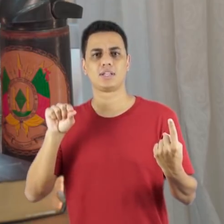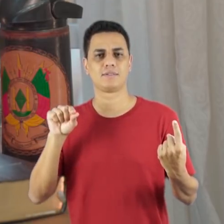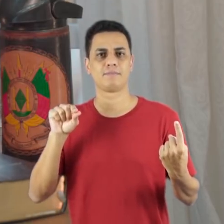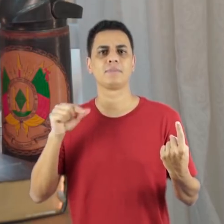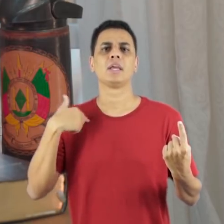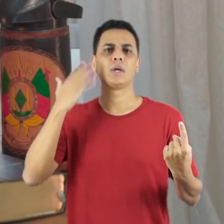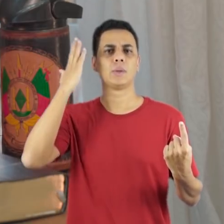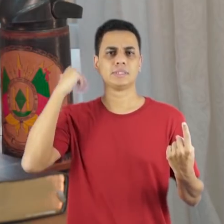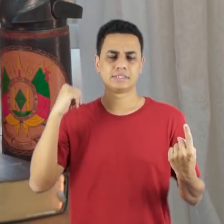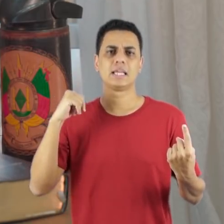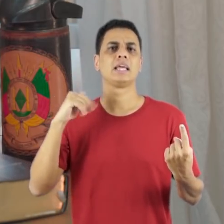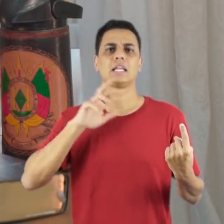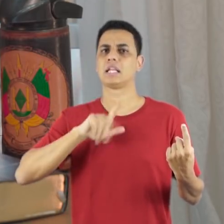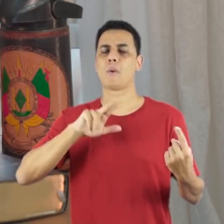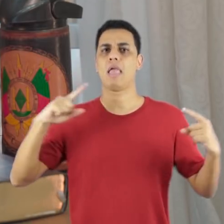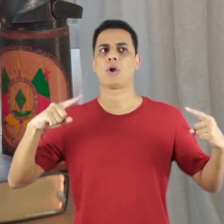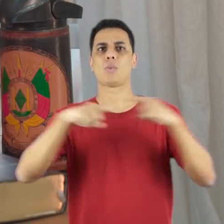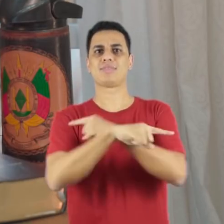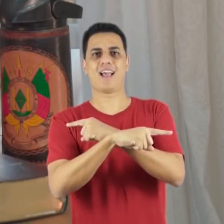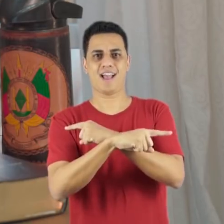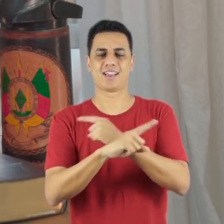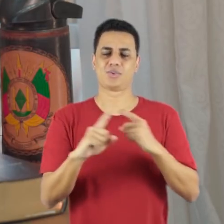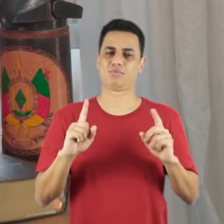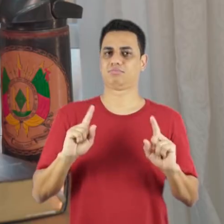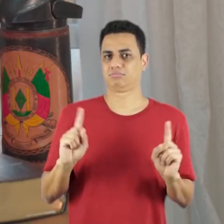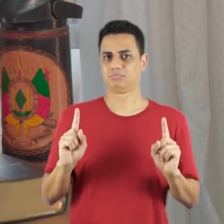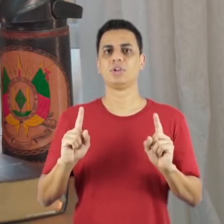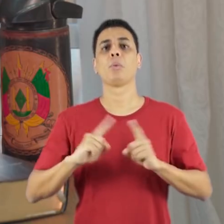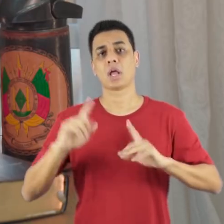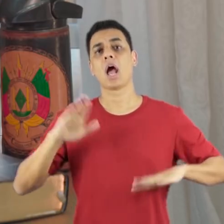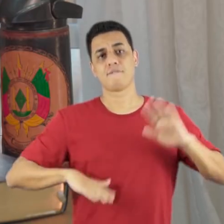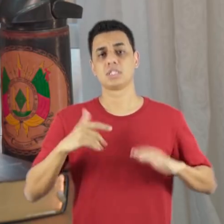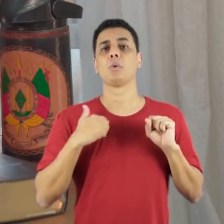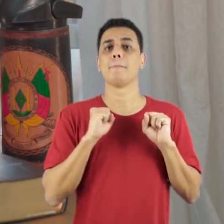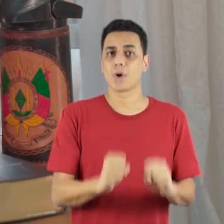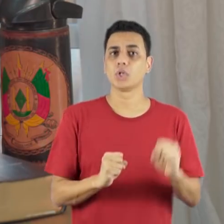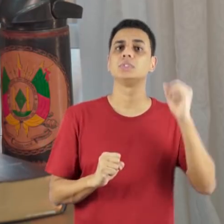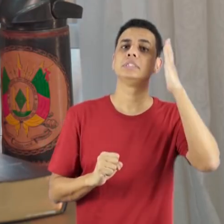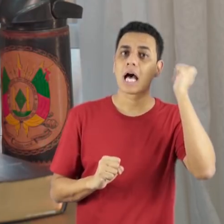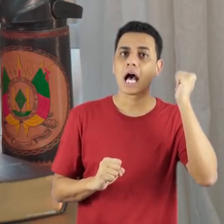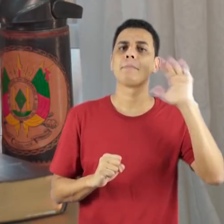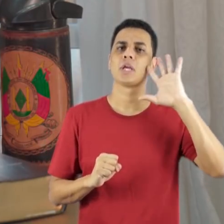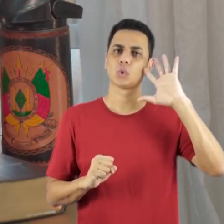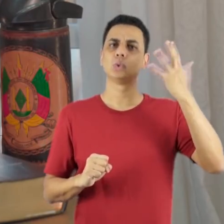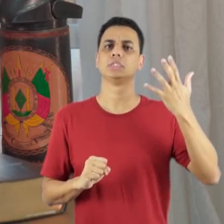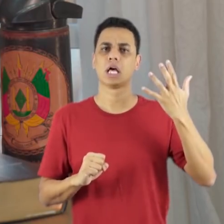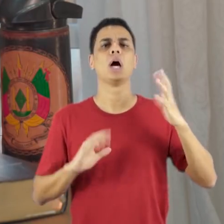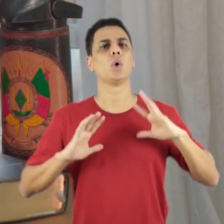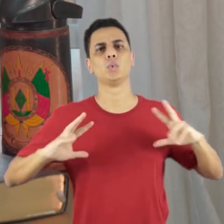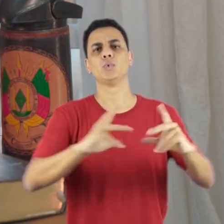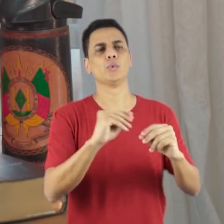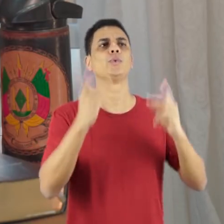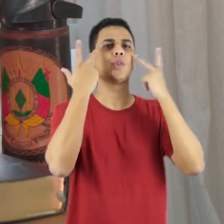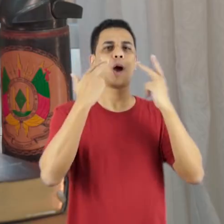não são escolhas que se contradizem de uma forma direta, porque eu muito bem posso desejar saber que existe uma solução e que tudo vai voltar